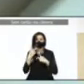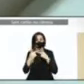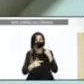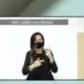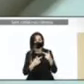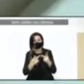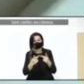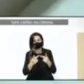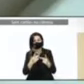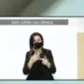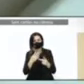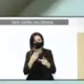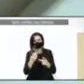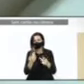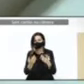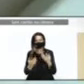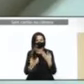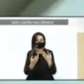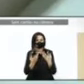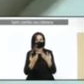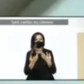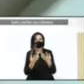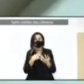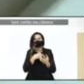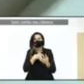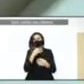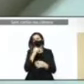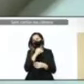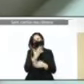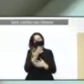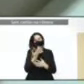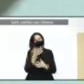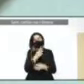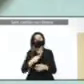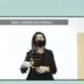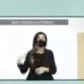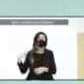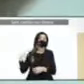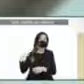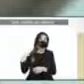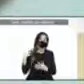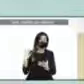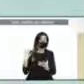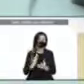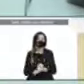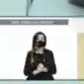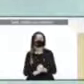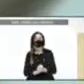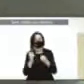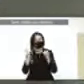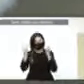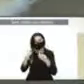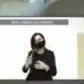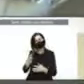deixa fala sem saber. Vereadora Wanda, eu queria dizer para a senhora que o município de